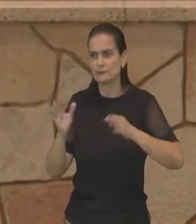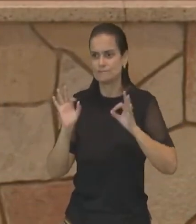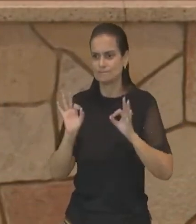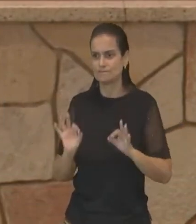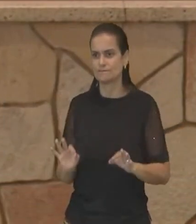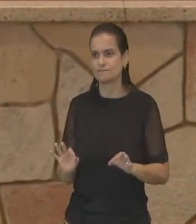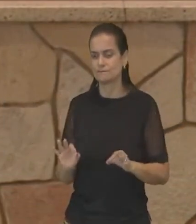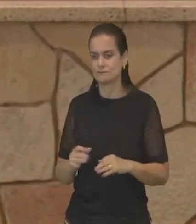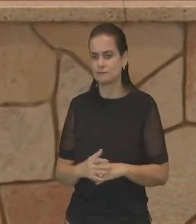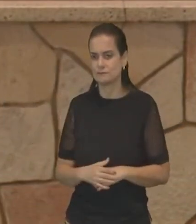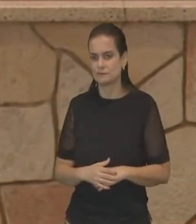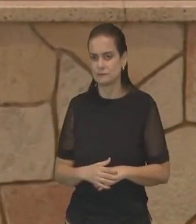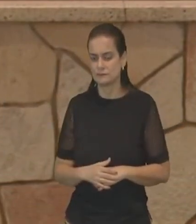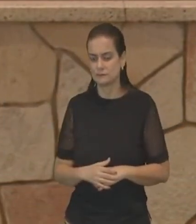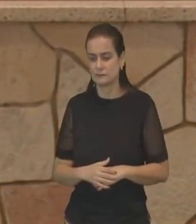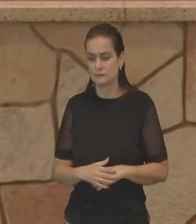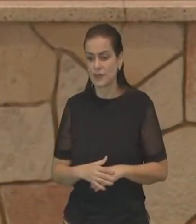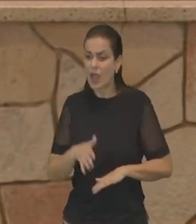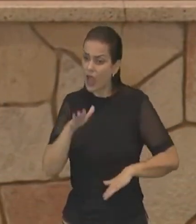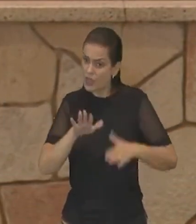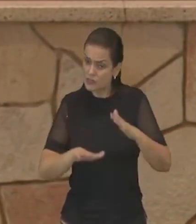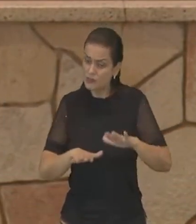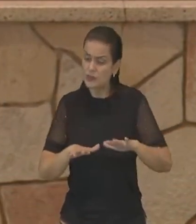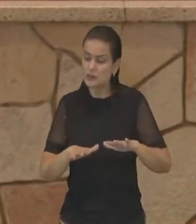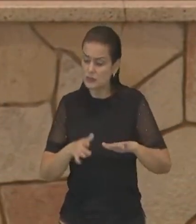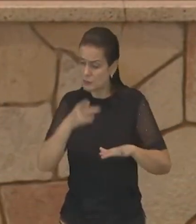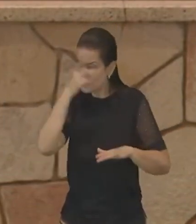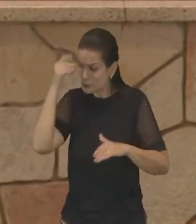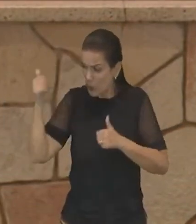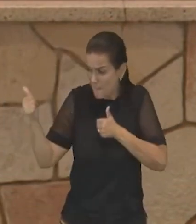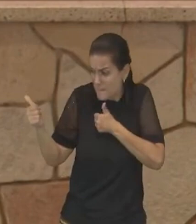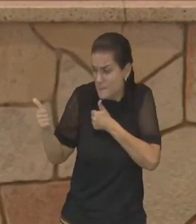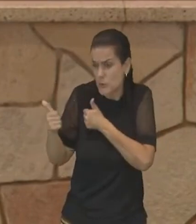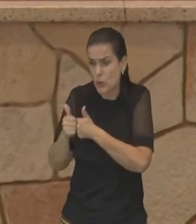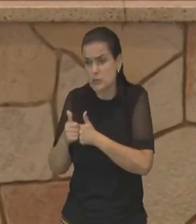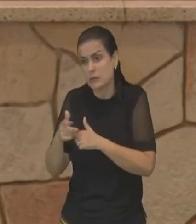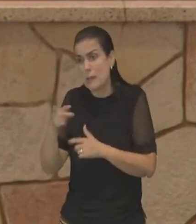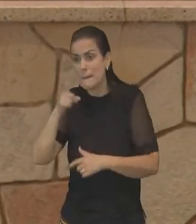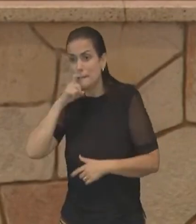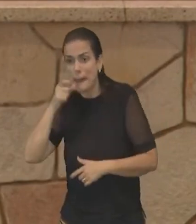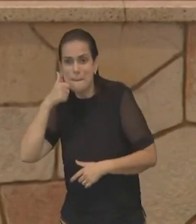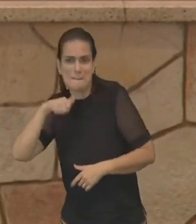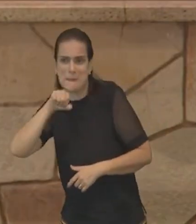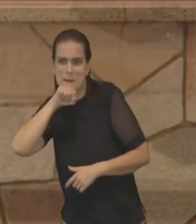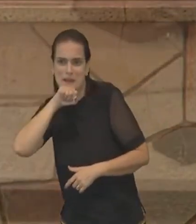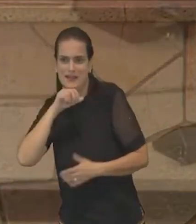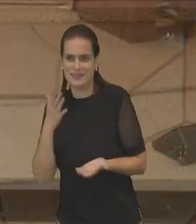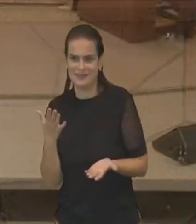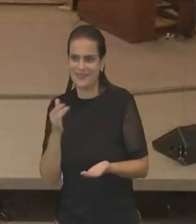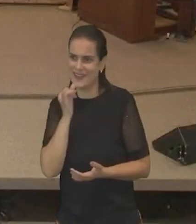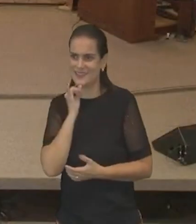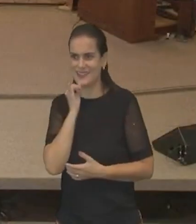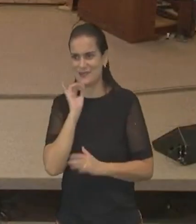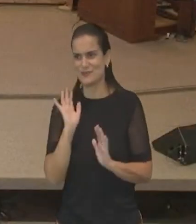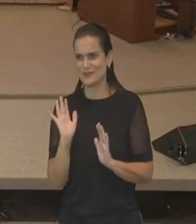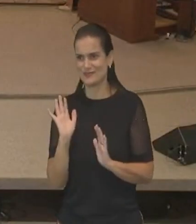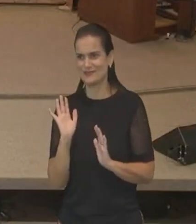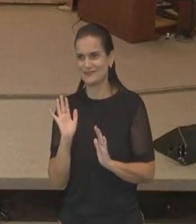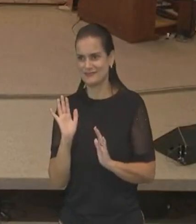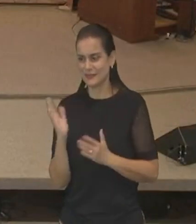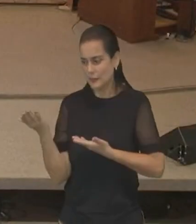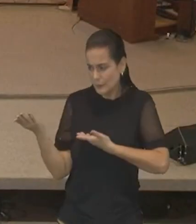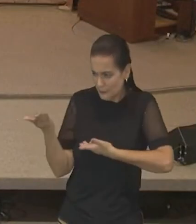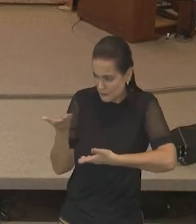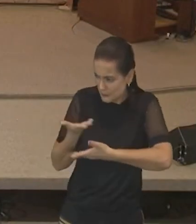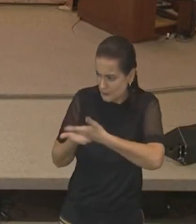às vezes isso diz respeito a alguém que está muito próximo de você, pode ser o pai ou a mãe. Concluo aqui deixando essa ilustração,